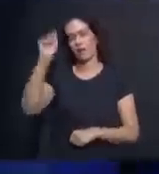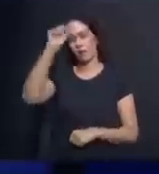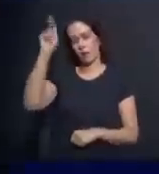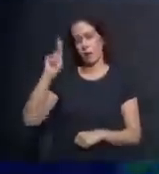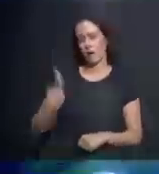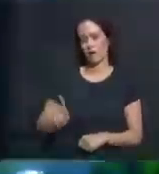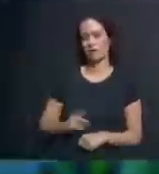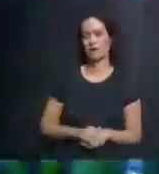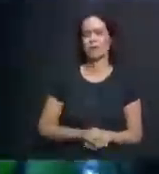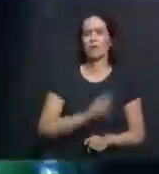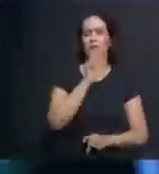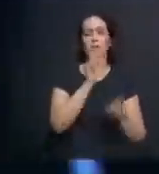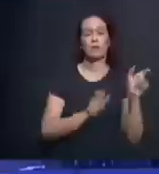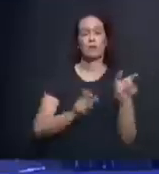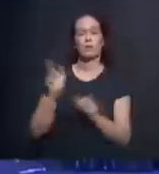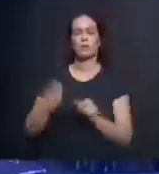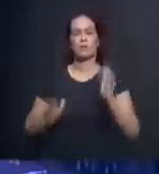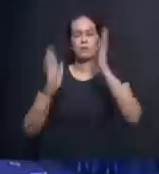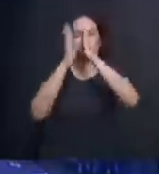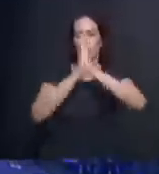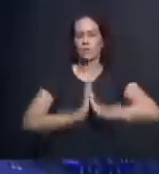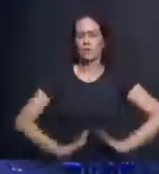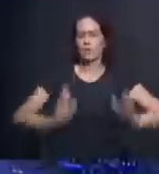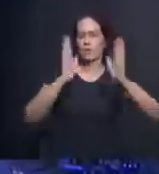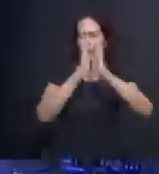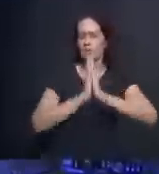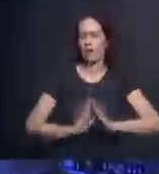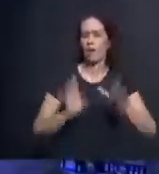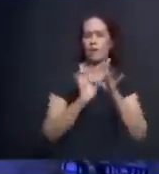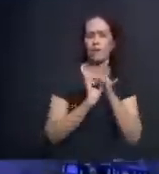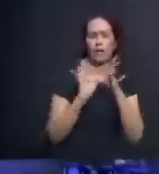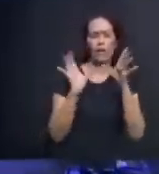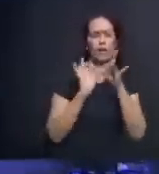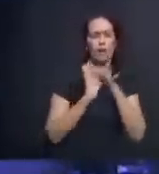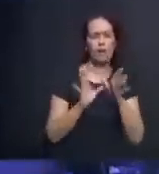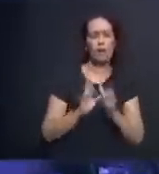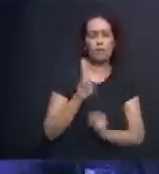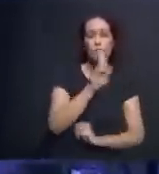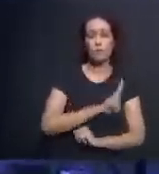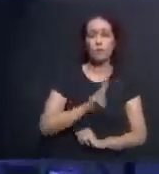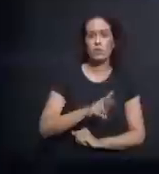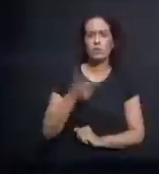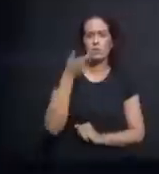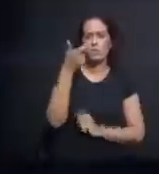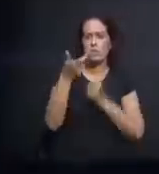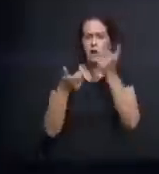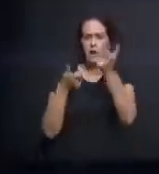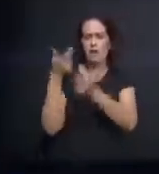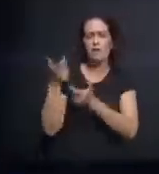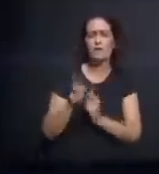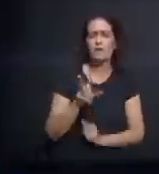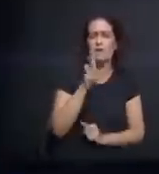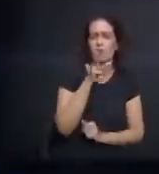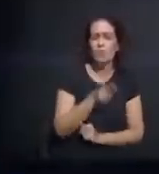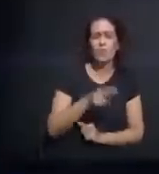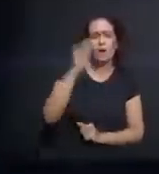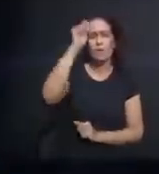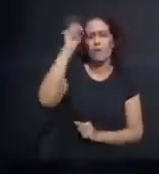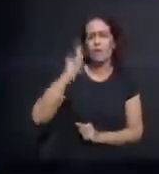louvor fazendo a adoração espontânea, falando às vezes as palavras da Ana. Não